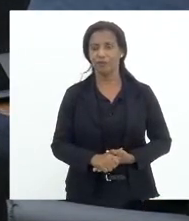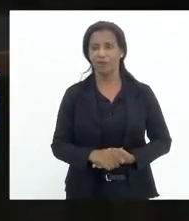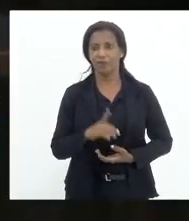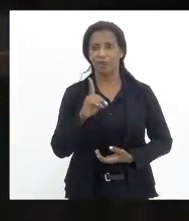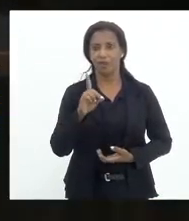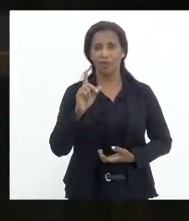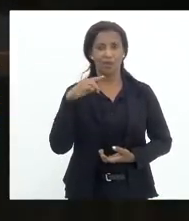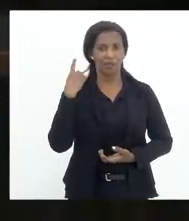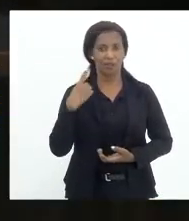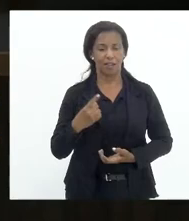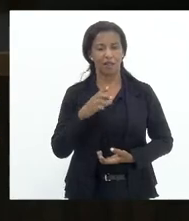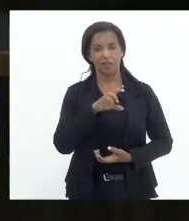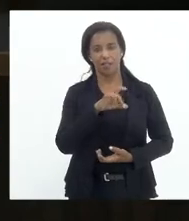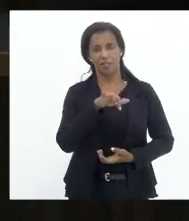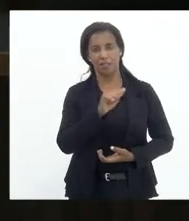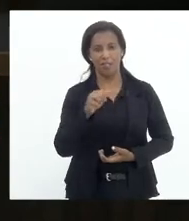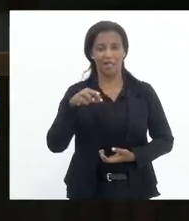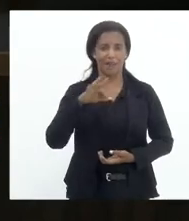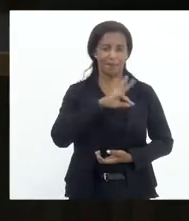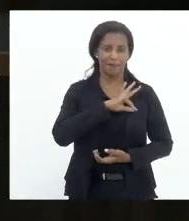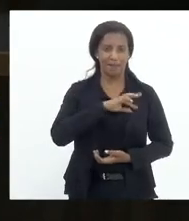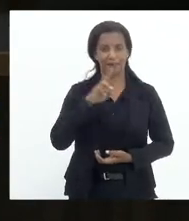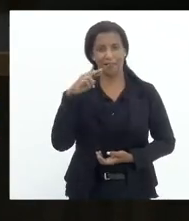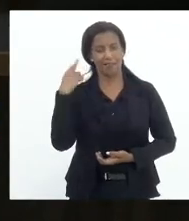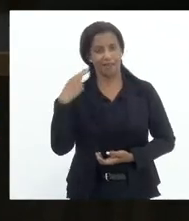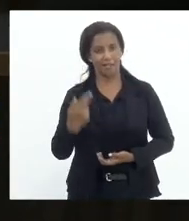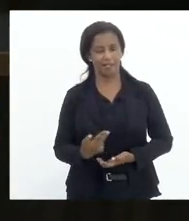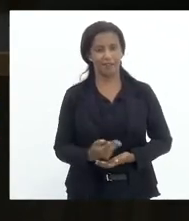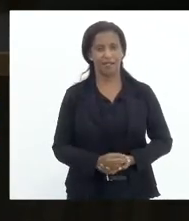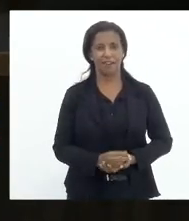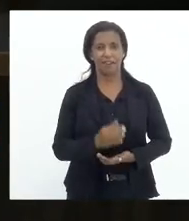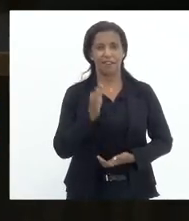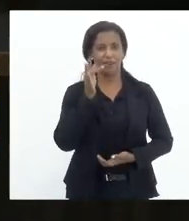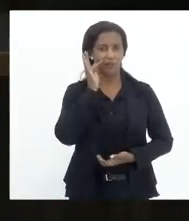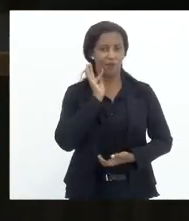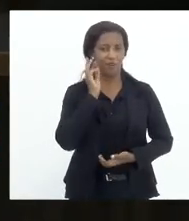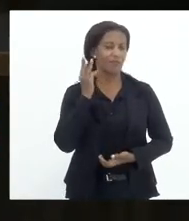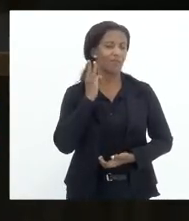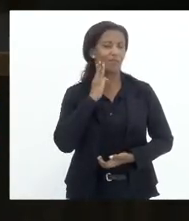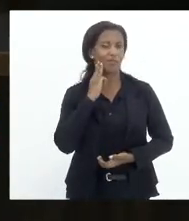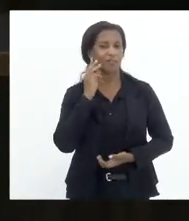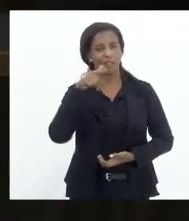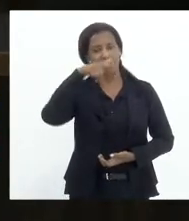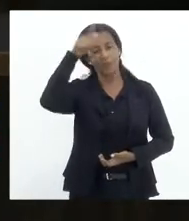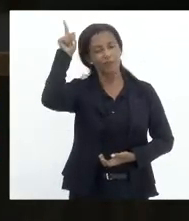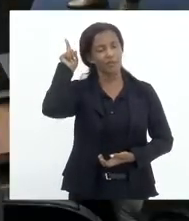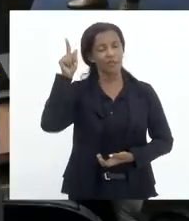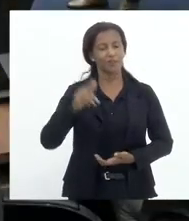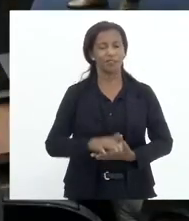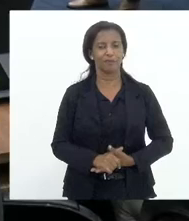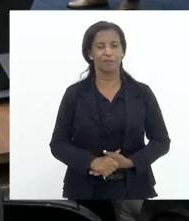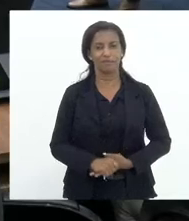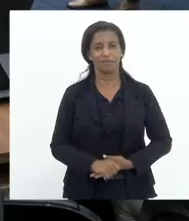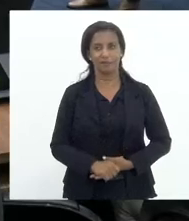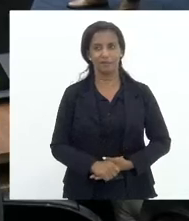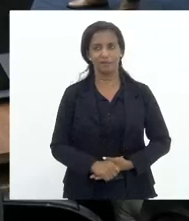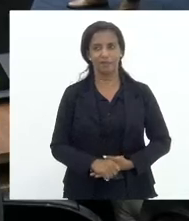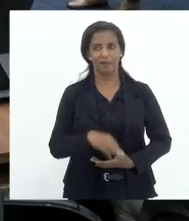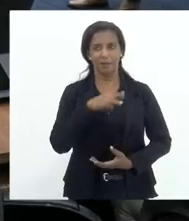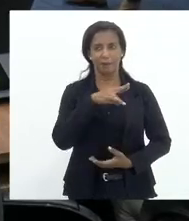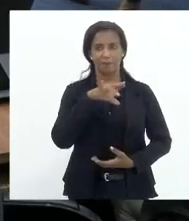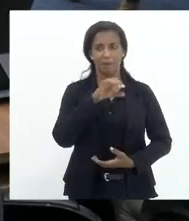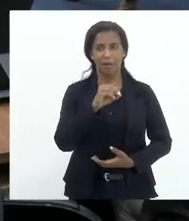Dani Célia Marta Renata Flávio waldeck Luís o